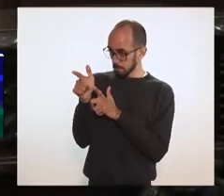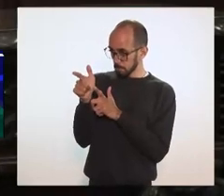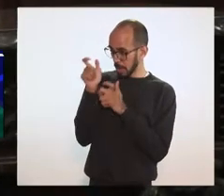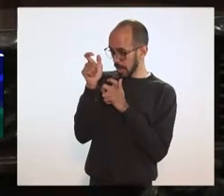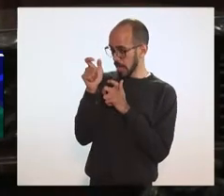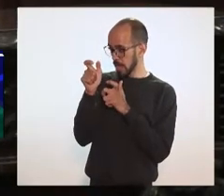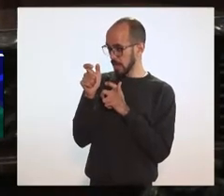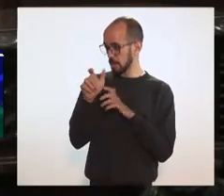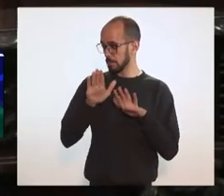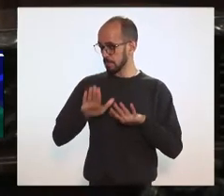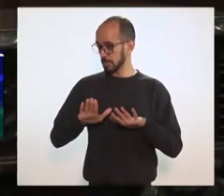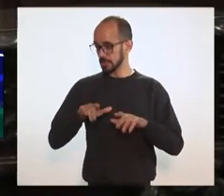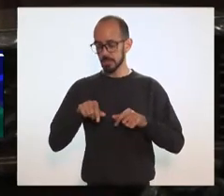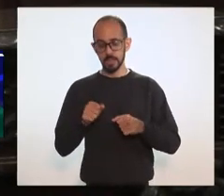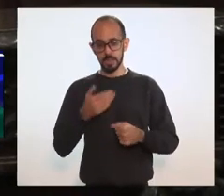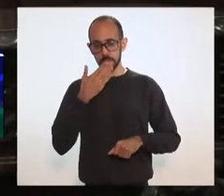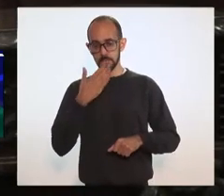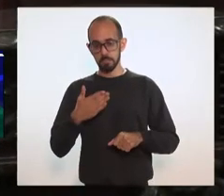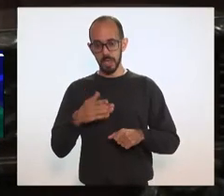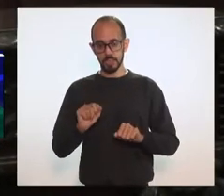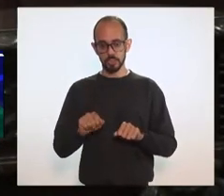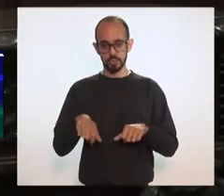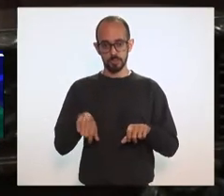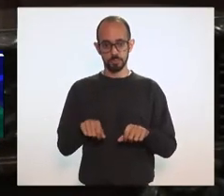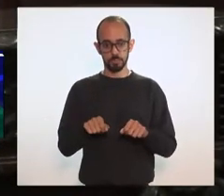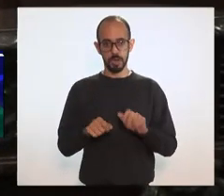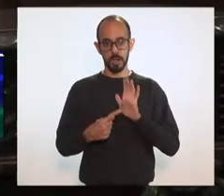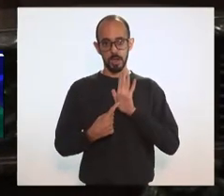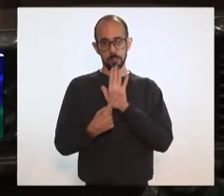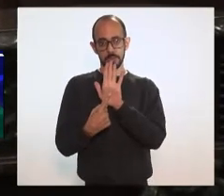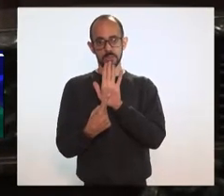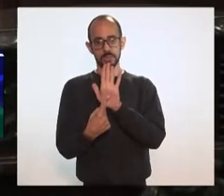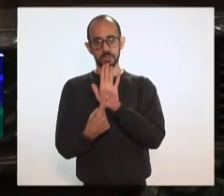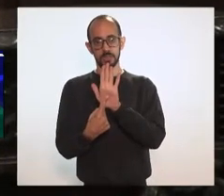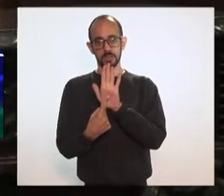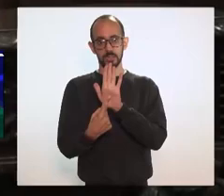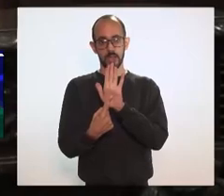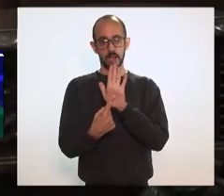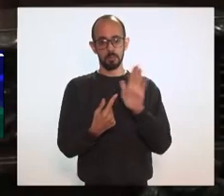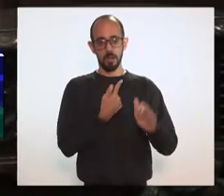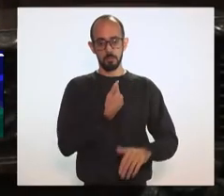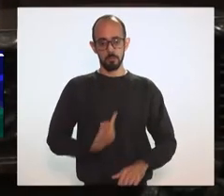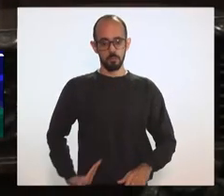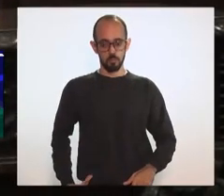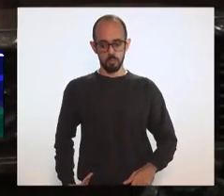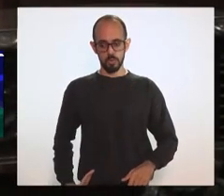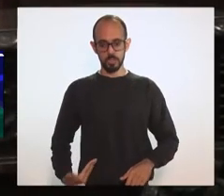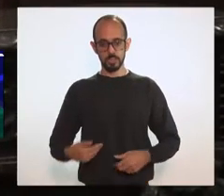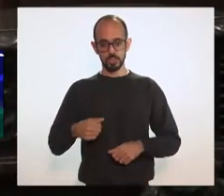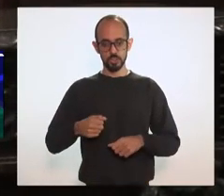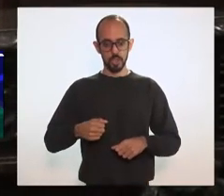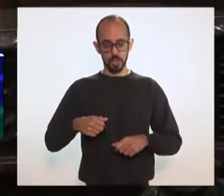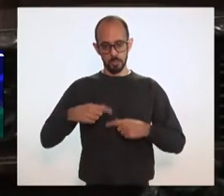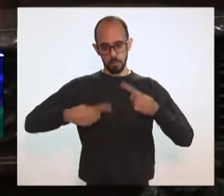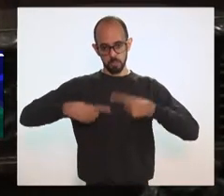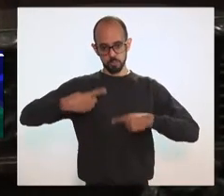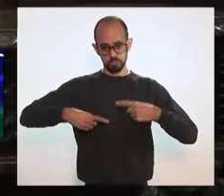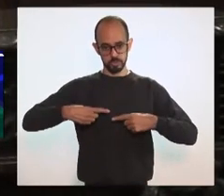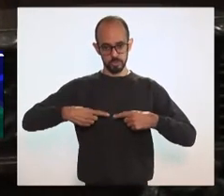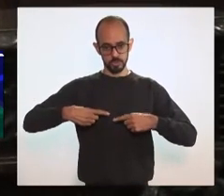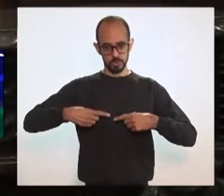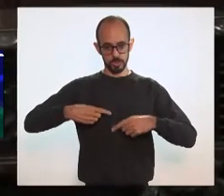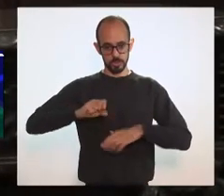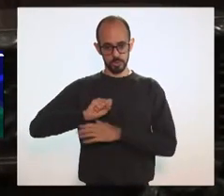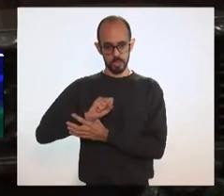cabecinha, tem se apresentado numa política de insegurança mais letal do que o Witzel. E